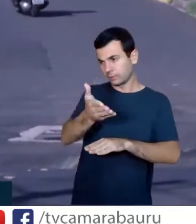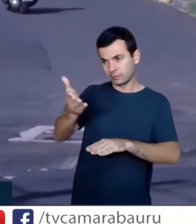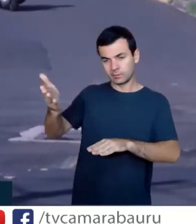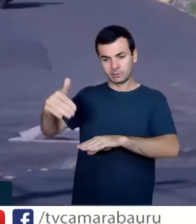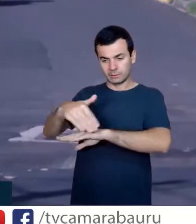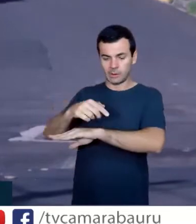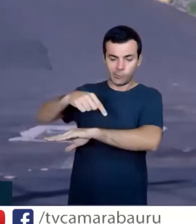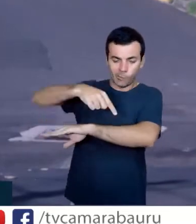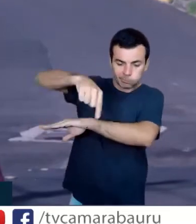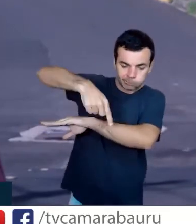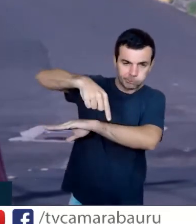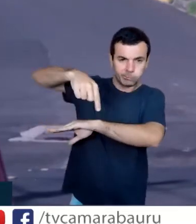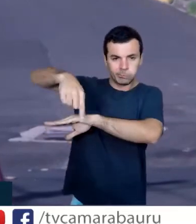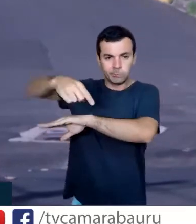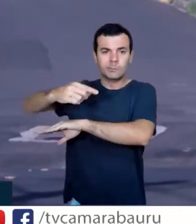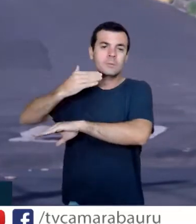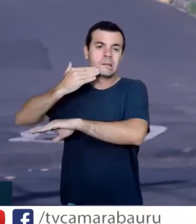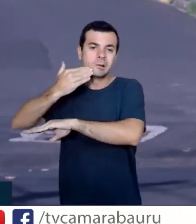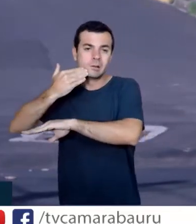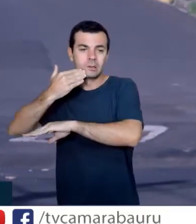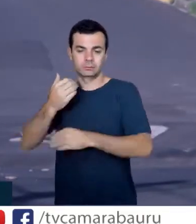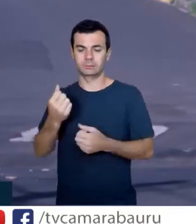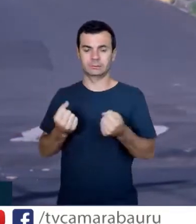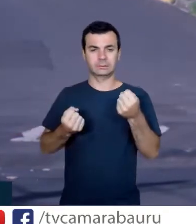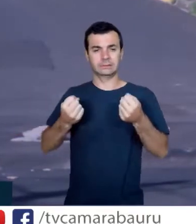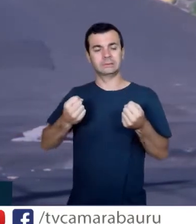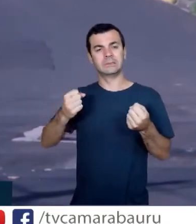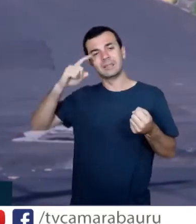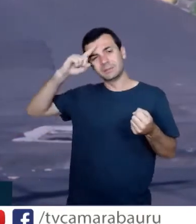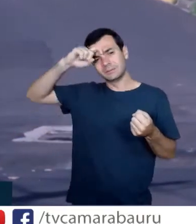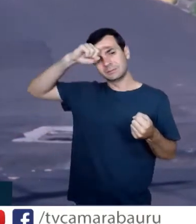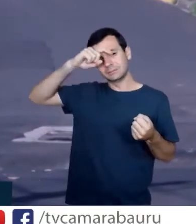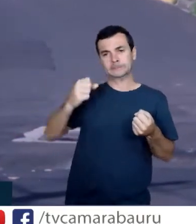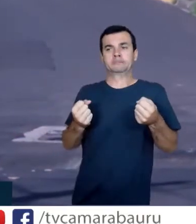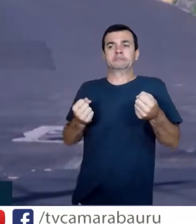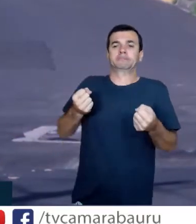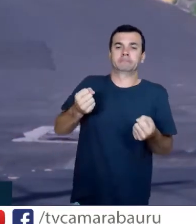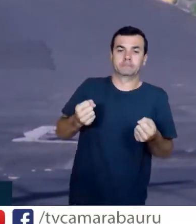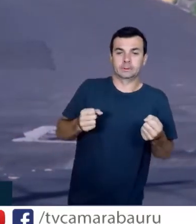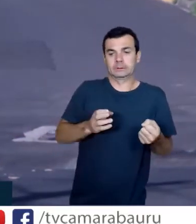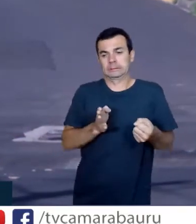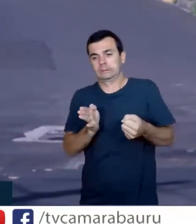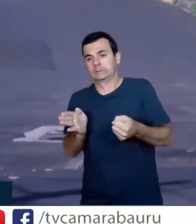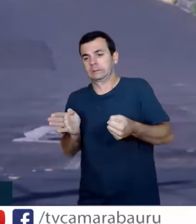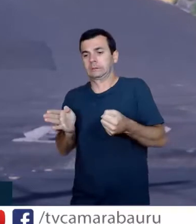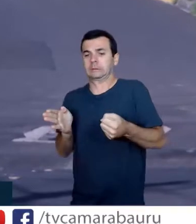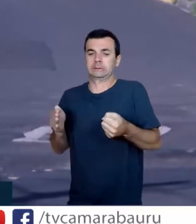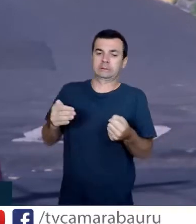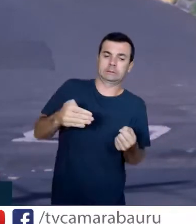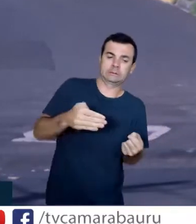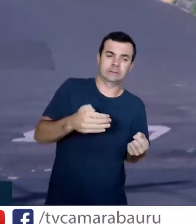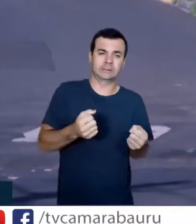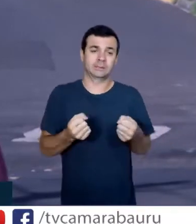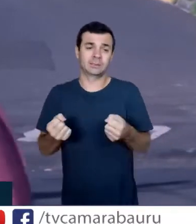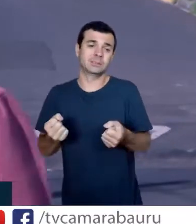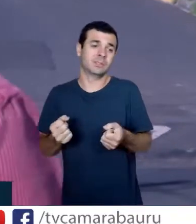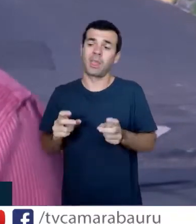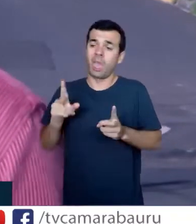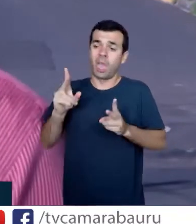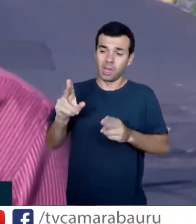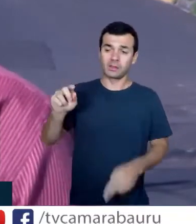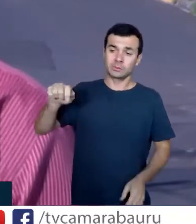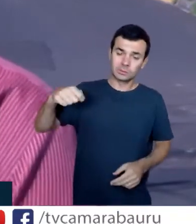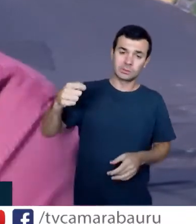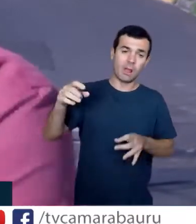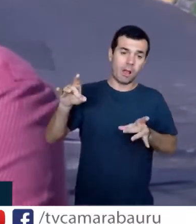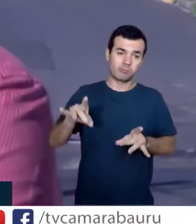quase não conseguem passar, de tanto desvio que tem que fazer no meio da pista, e uma situação de abandono, né, o terreno e